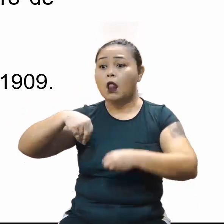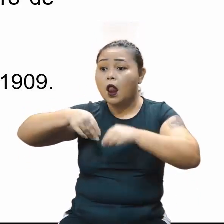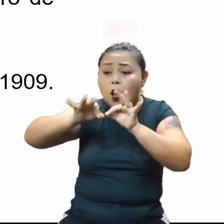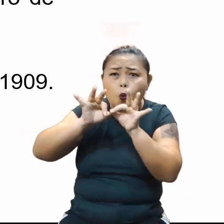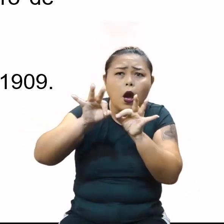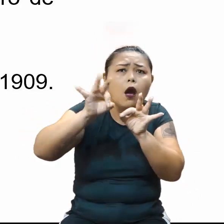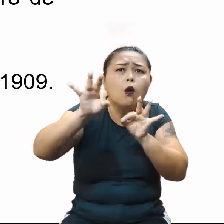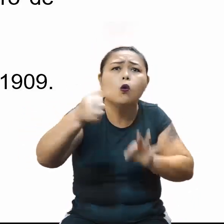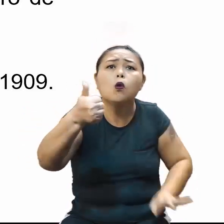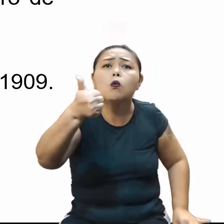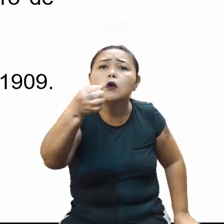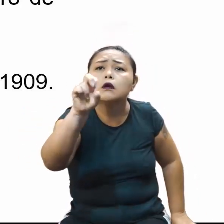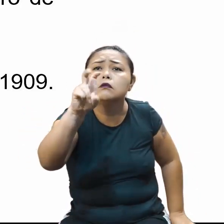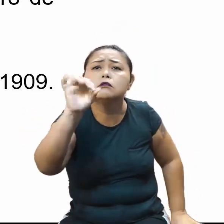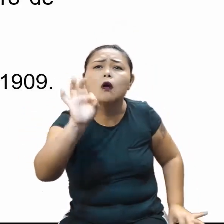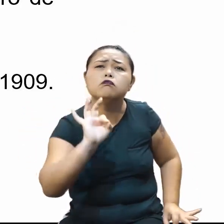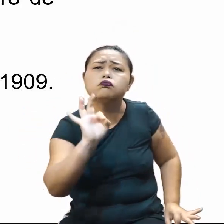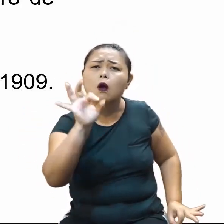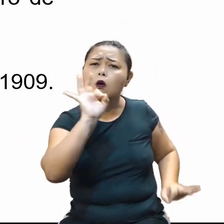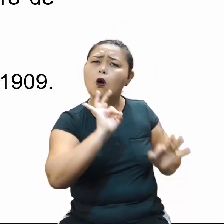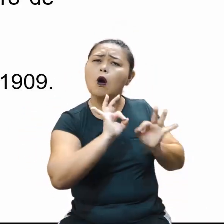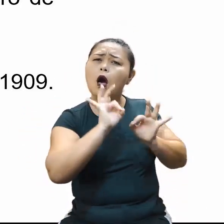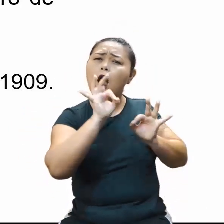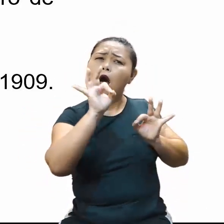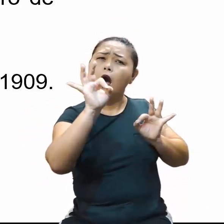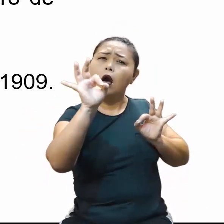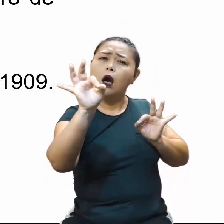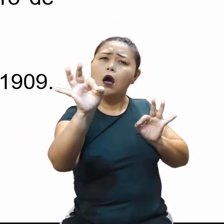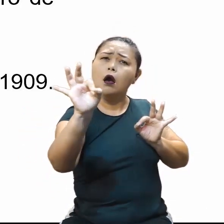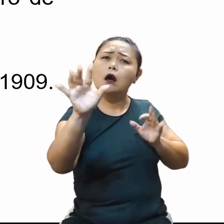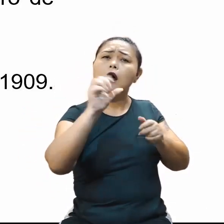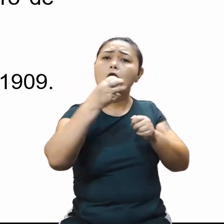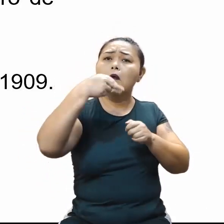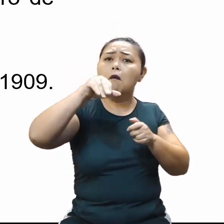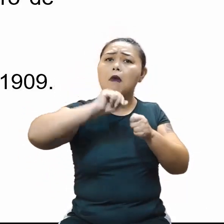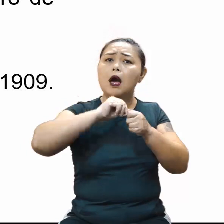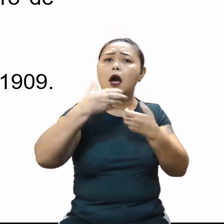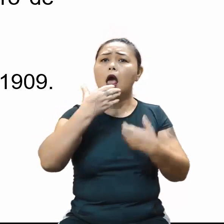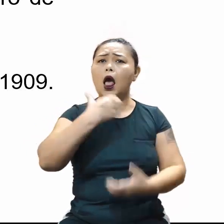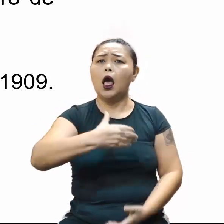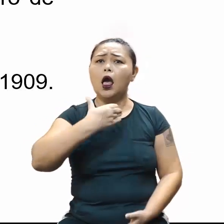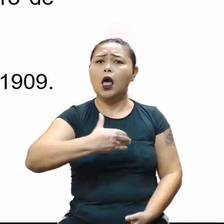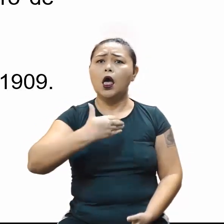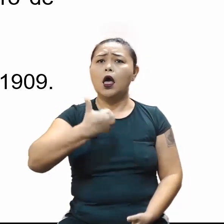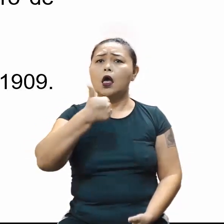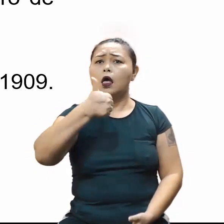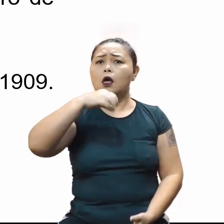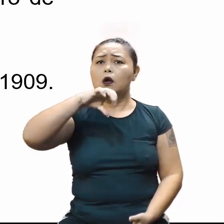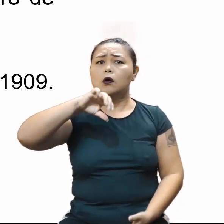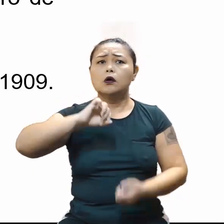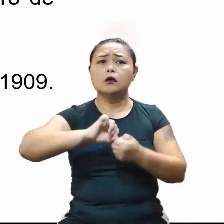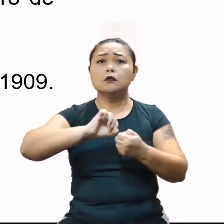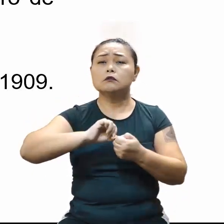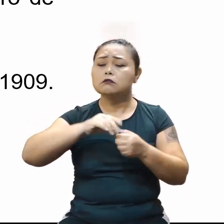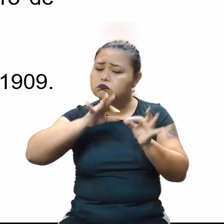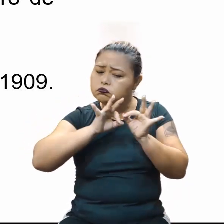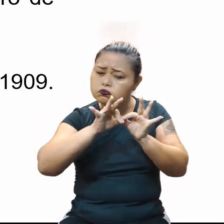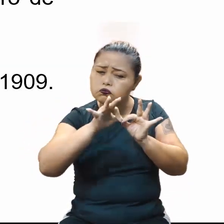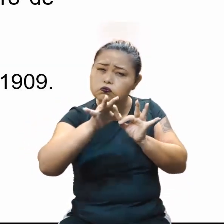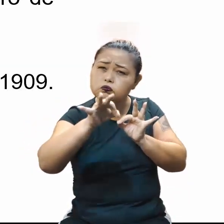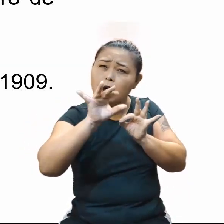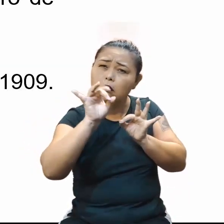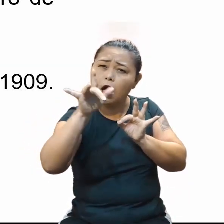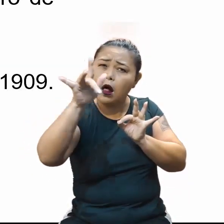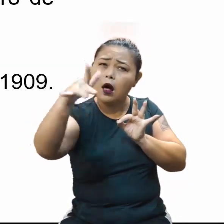1.653 quilômetros. Expedição de maio a dezembro de 1909, reconhecimento de 2.232